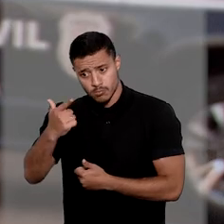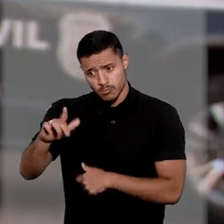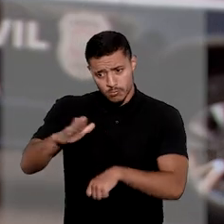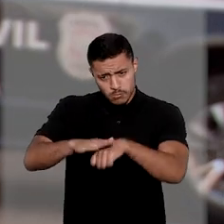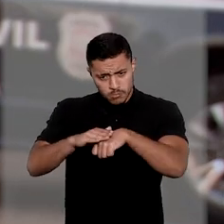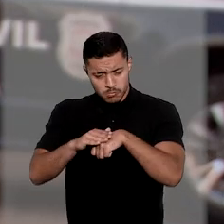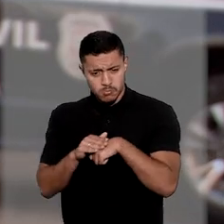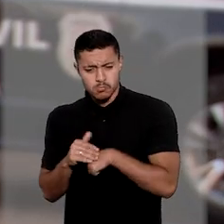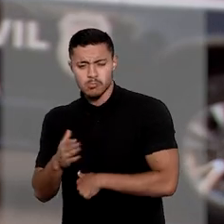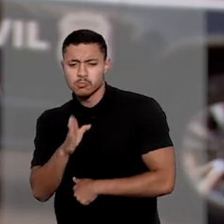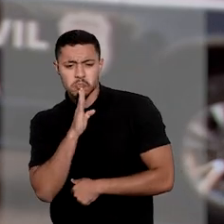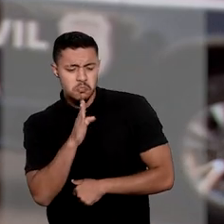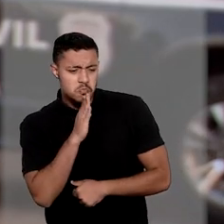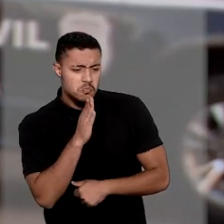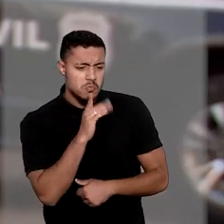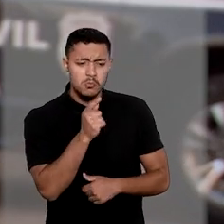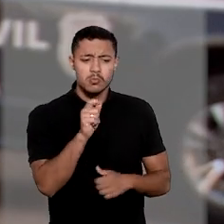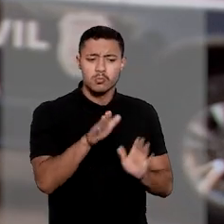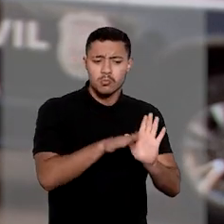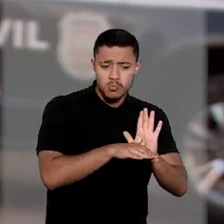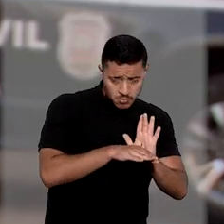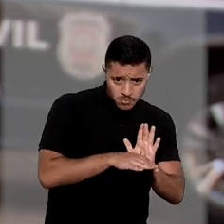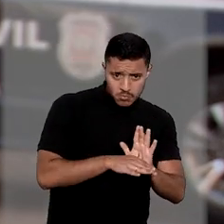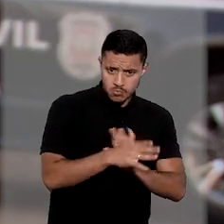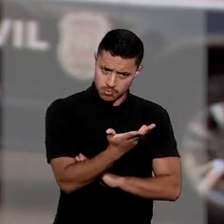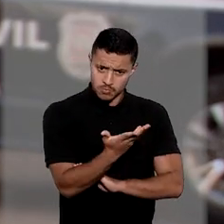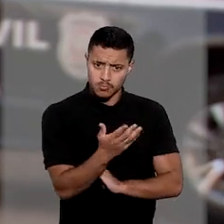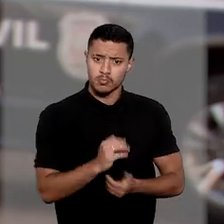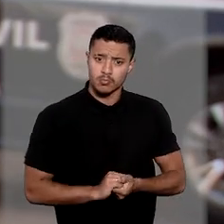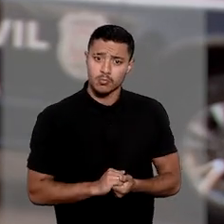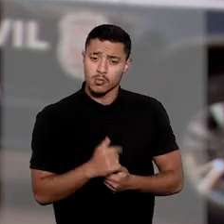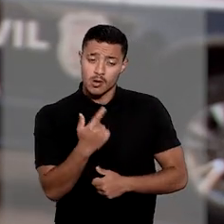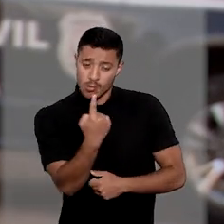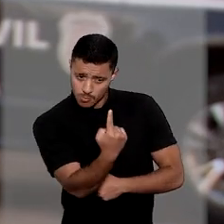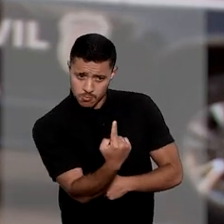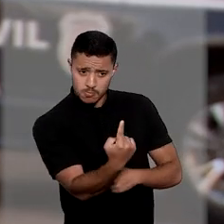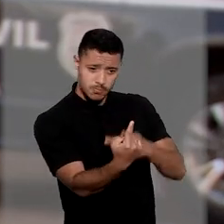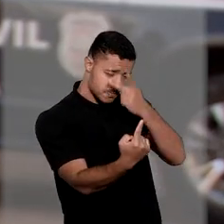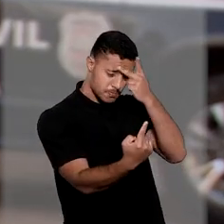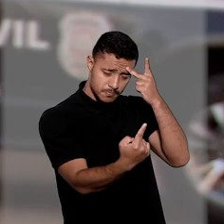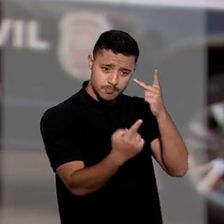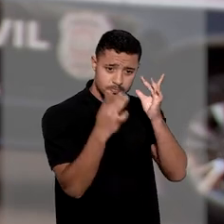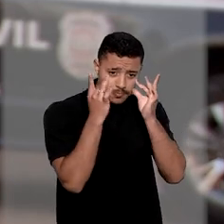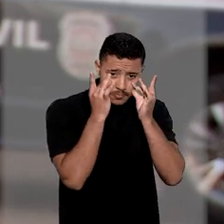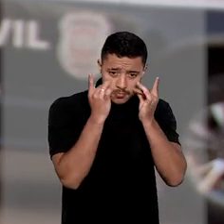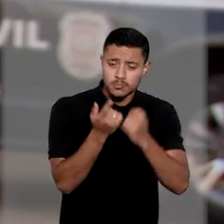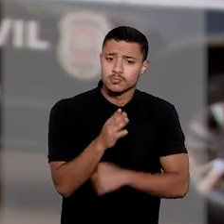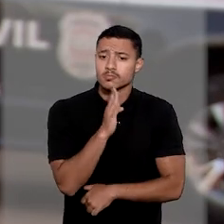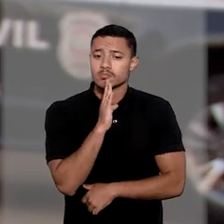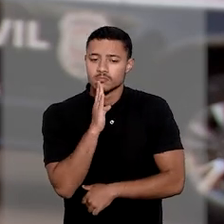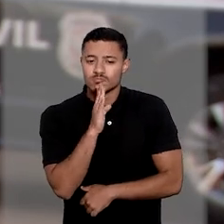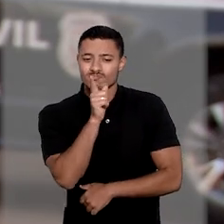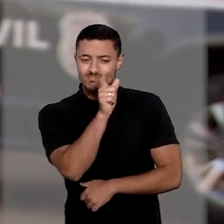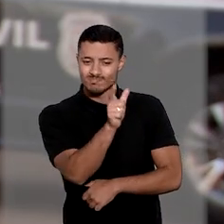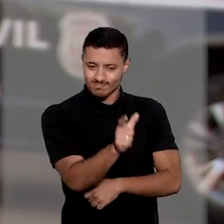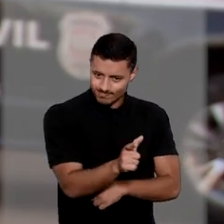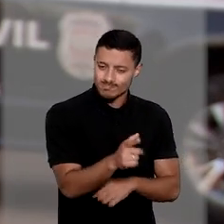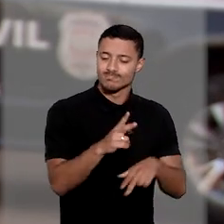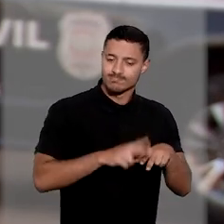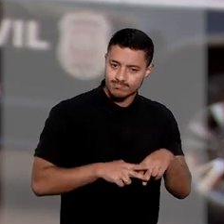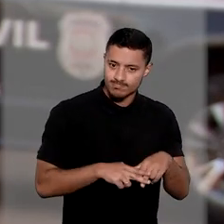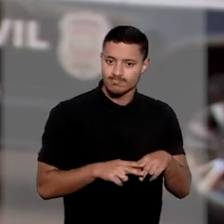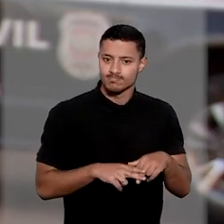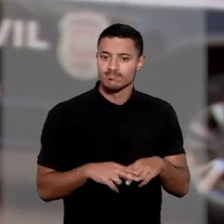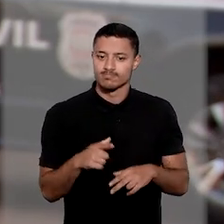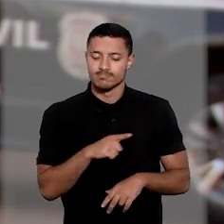convidou a fazer o reconhecimento pessoal em uma cena em que a única pessoa presente para ser reconhecida era a da foto